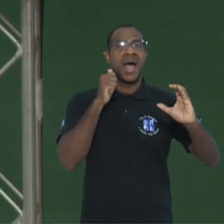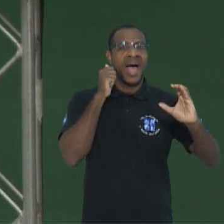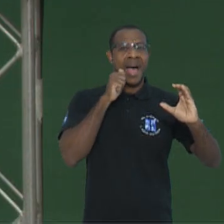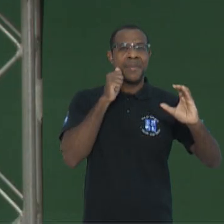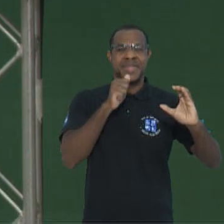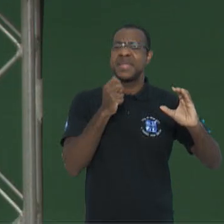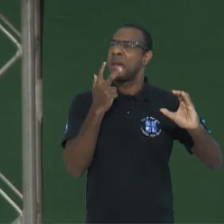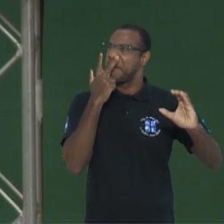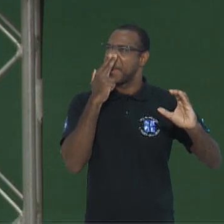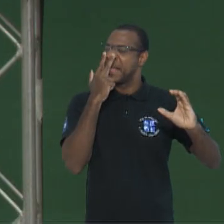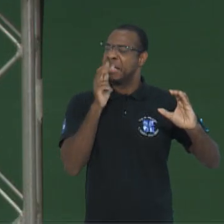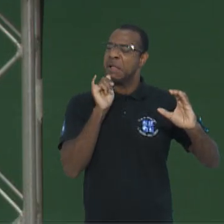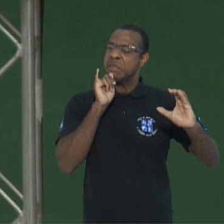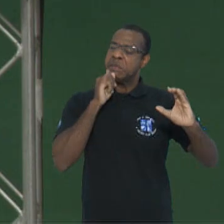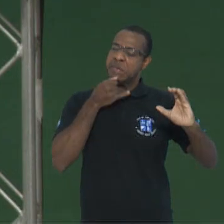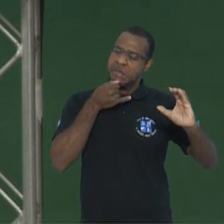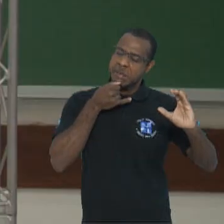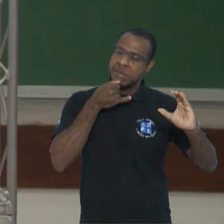do filme. Né?